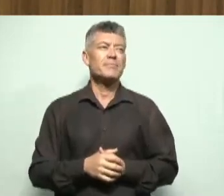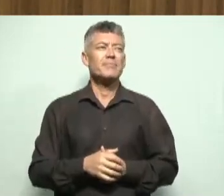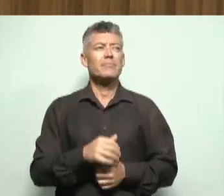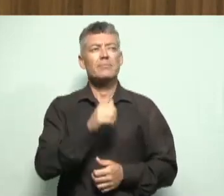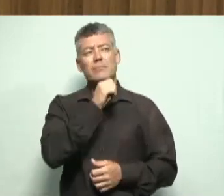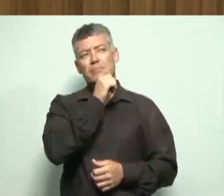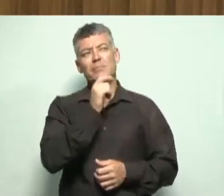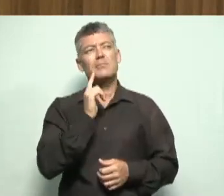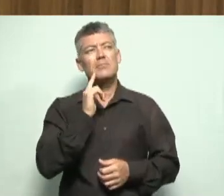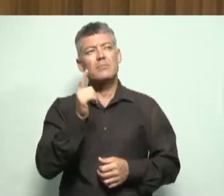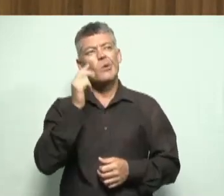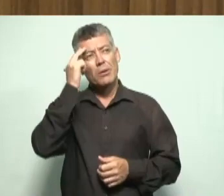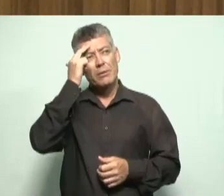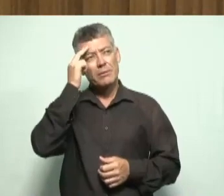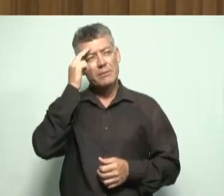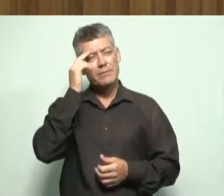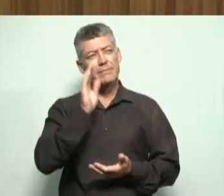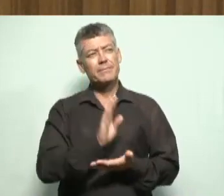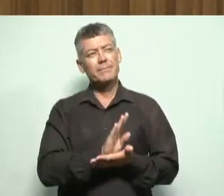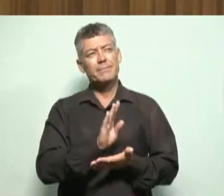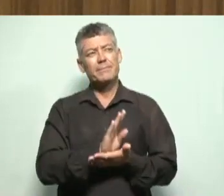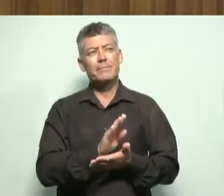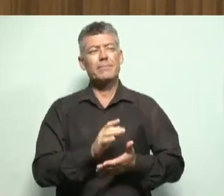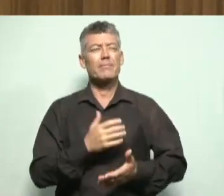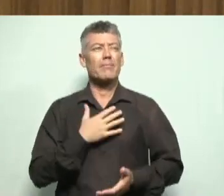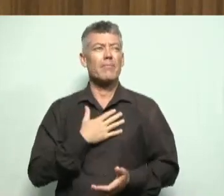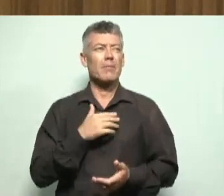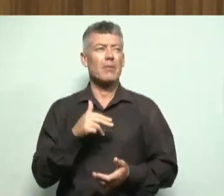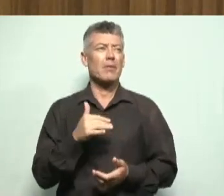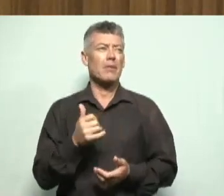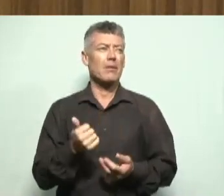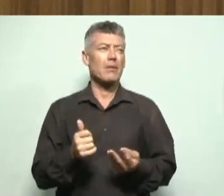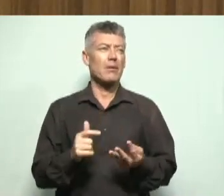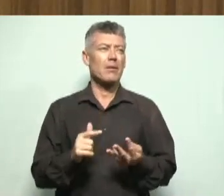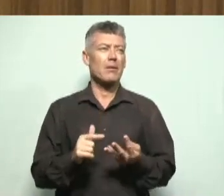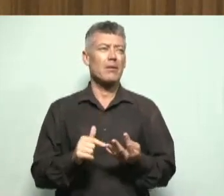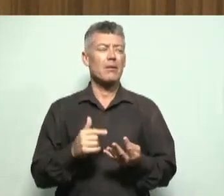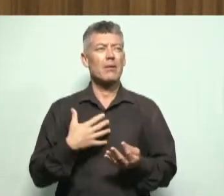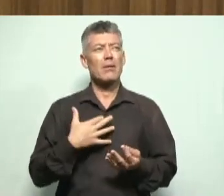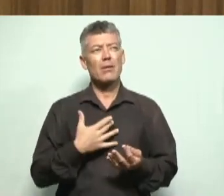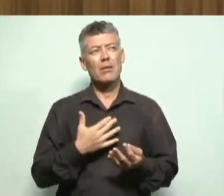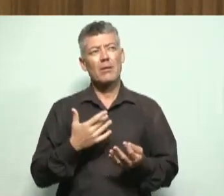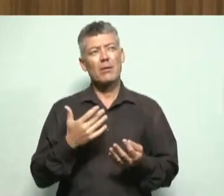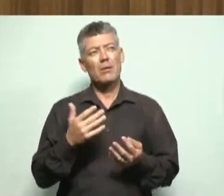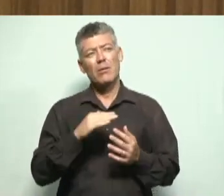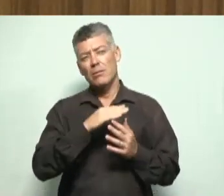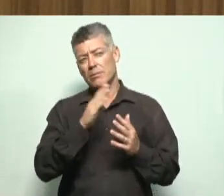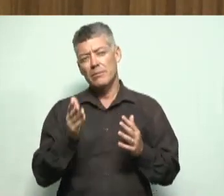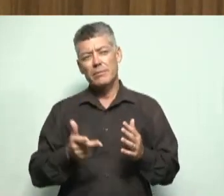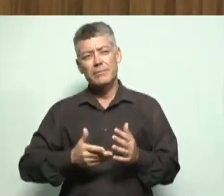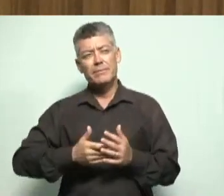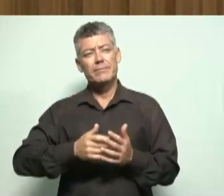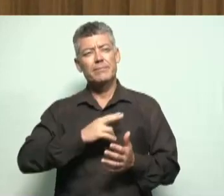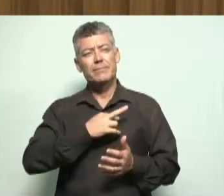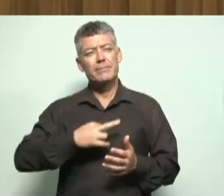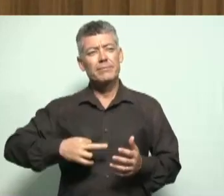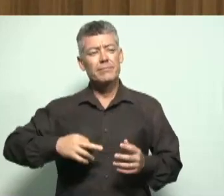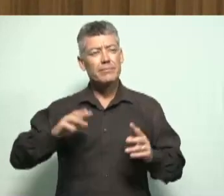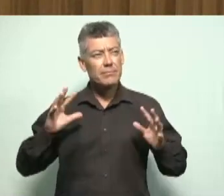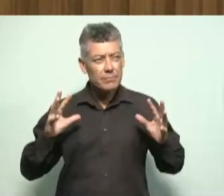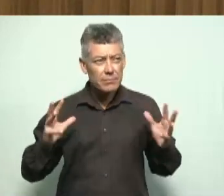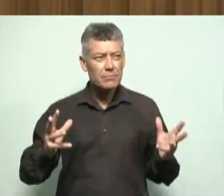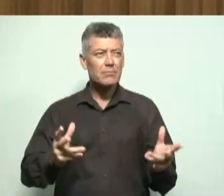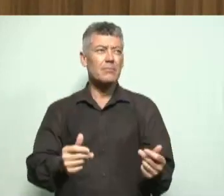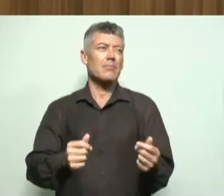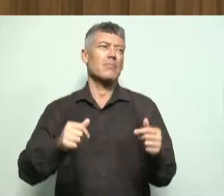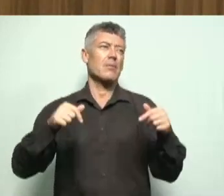Lopes, sonhado por Nivaldo, sonhado por Nina, sonhado pelo Bispo, todos, muitos outros vereadores que passaram e